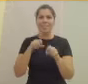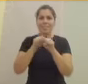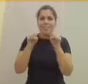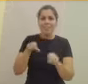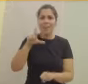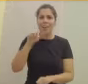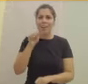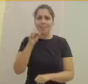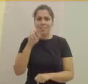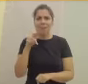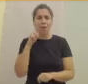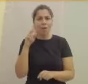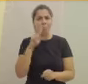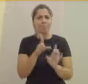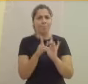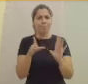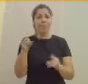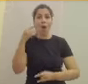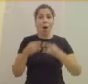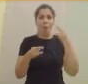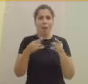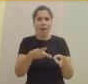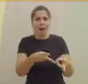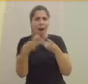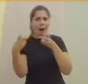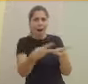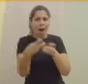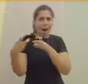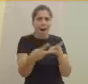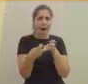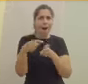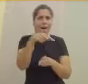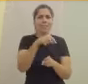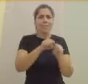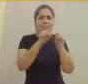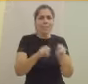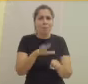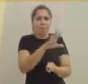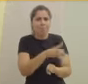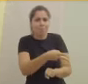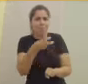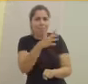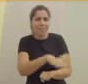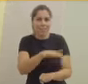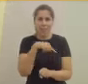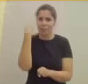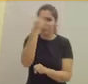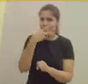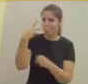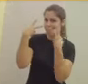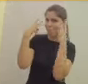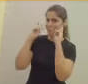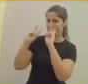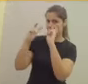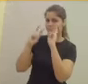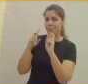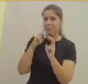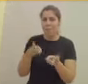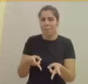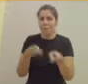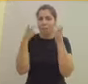durante a sua interação e um sistema laser, que me permite, o robô, ele capta através desse sistema laser a